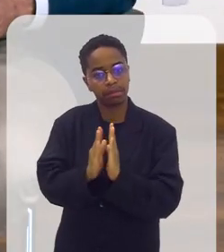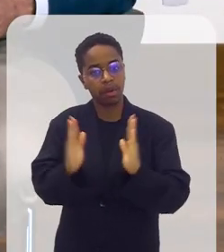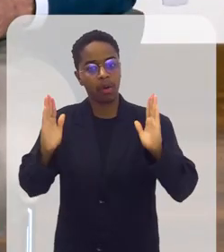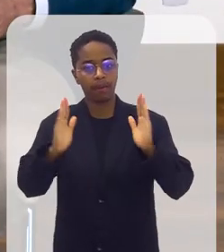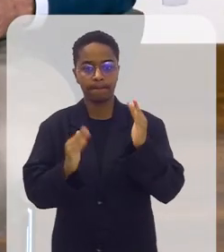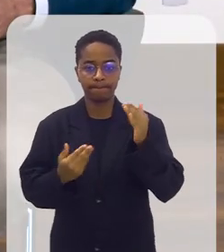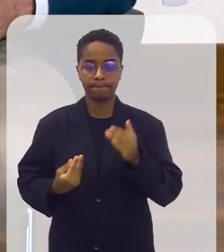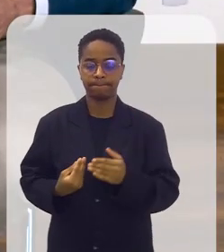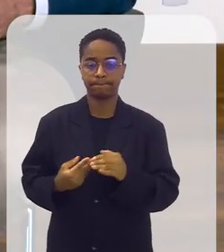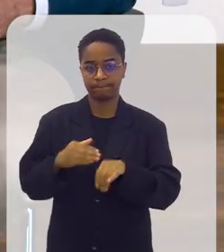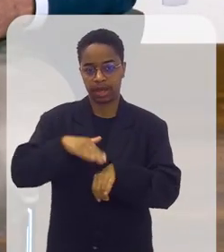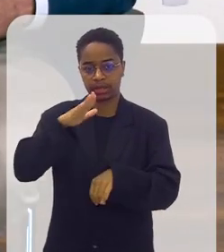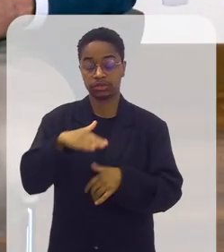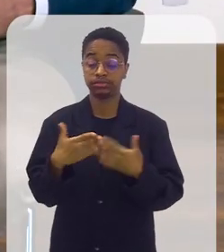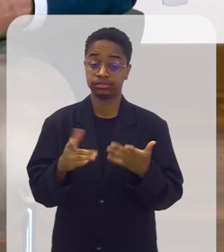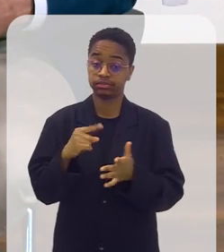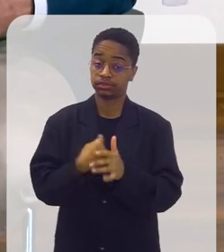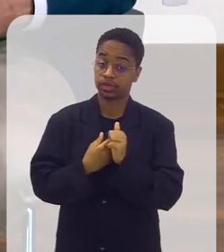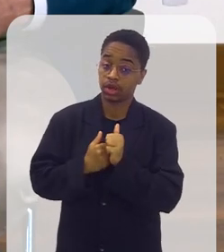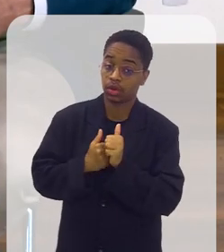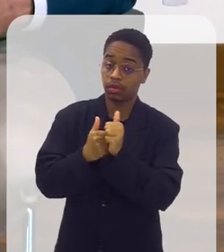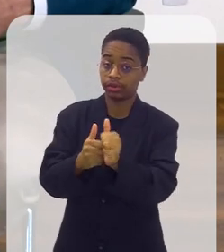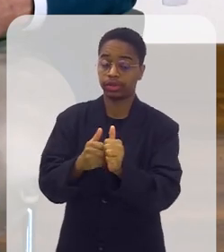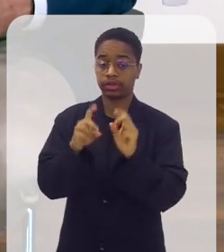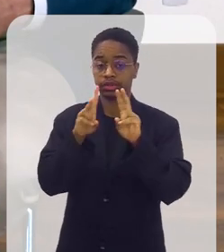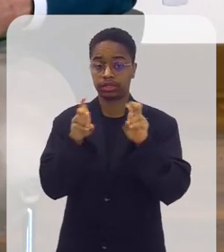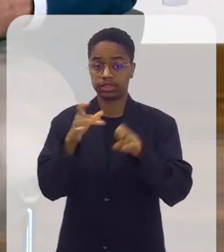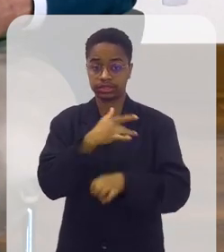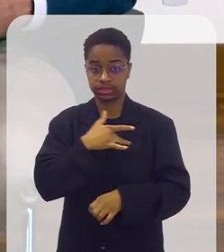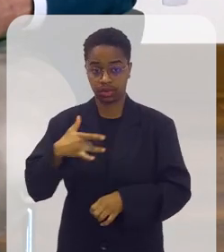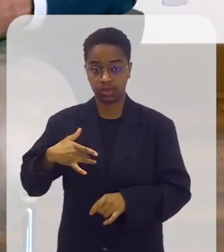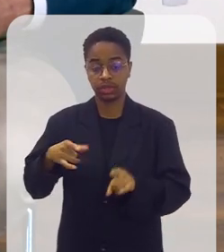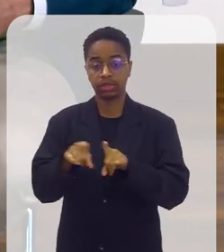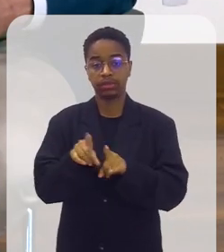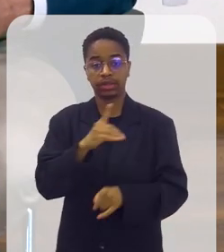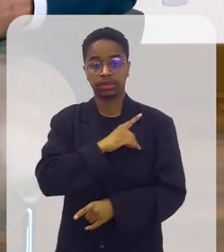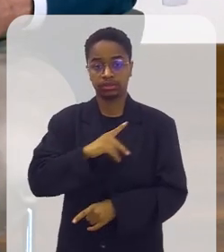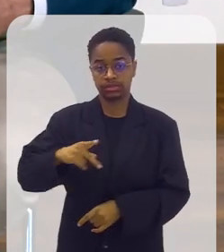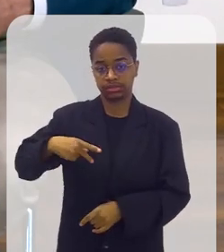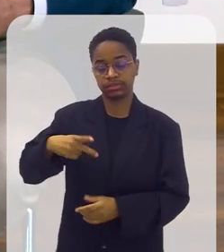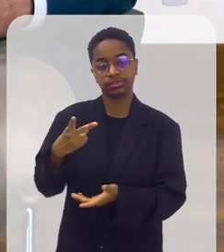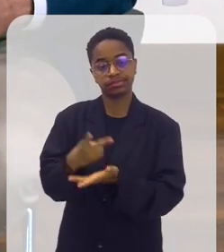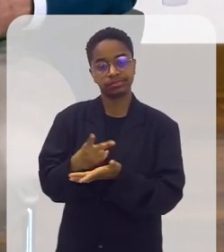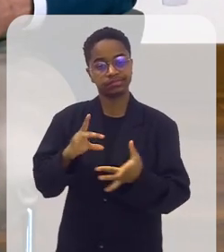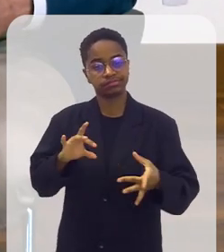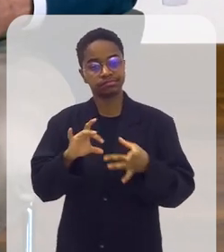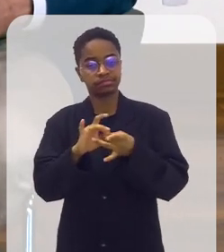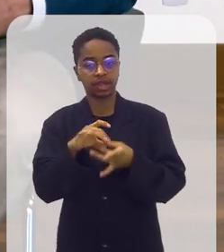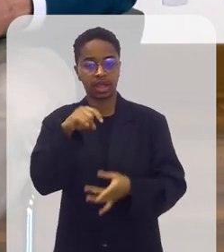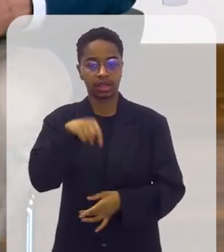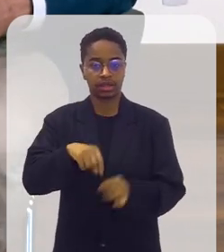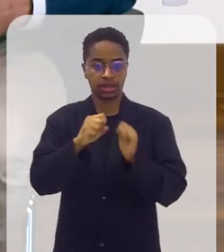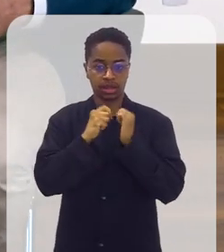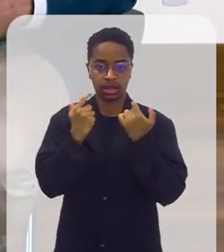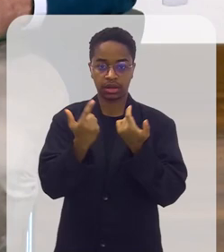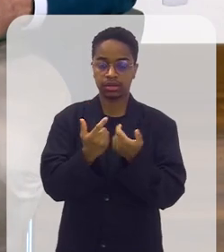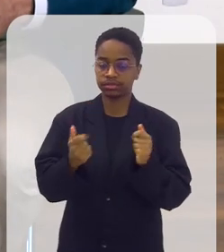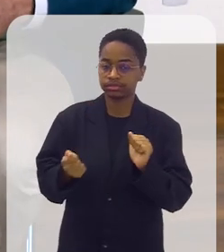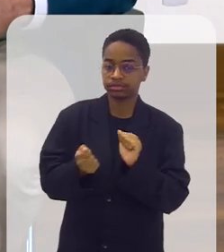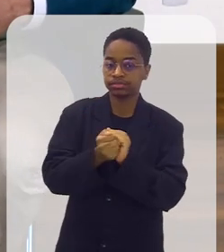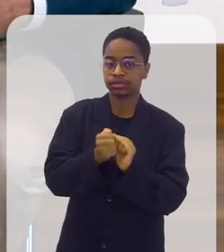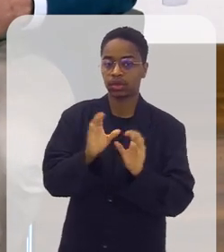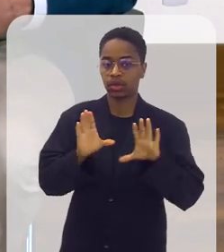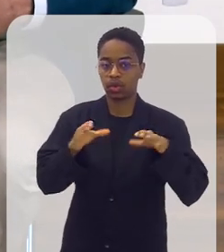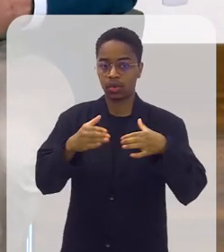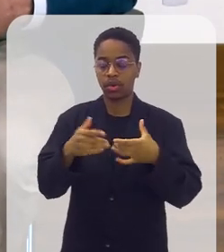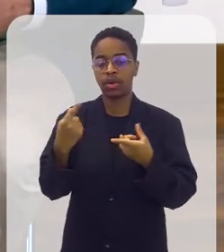a gente tem acompanhado muito isso, a questão da saúde. A Defensoria Pública tem sido muito parceira dessa casa, parceira da